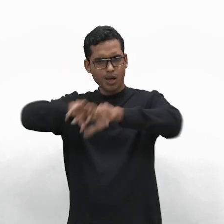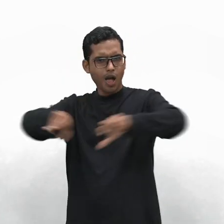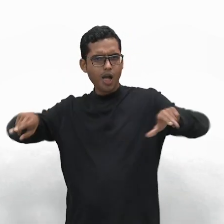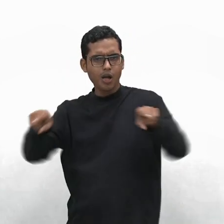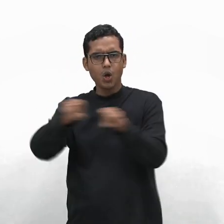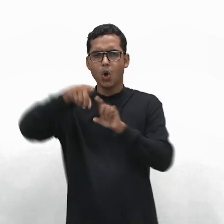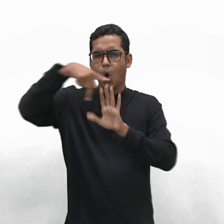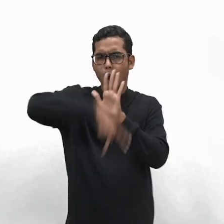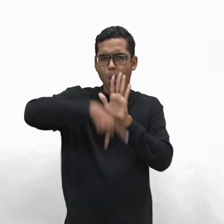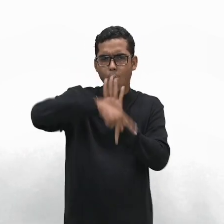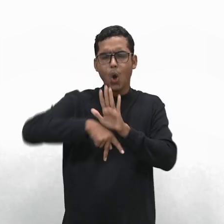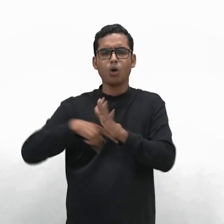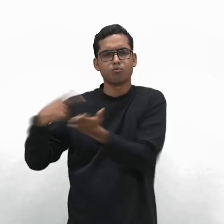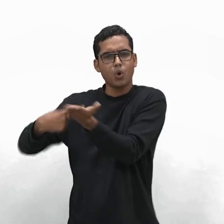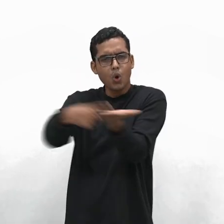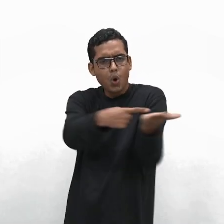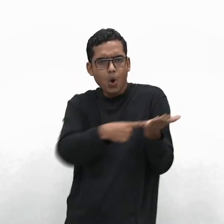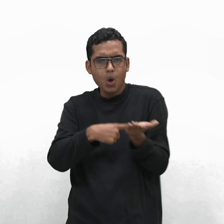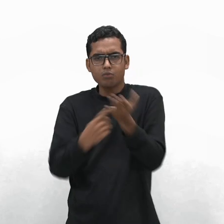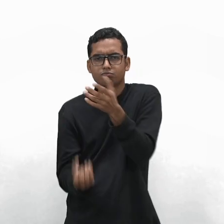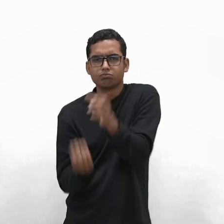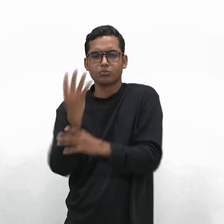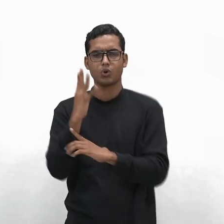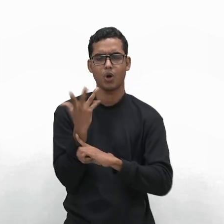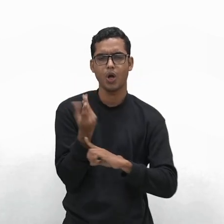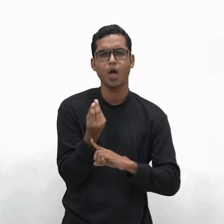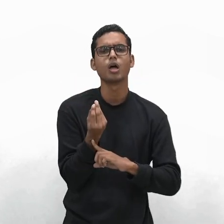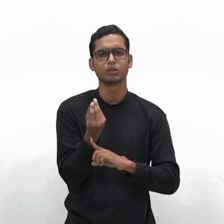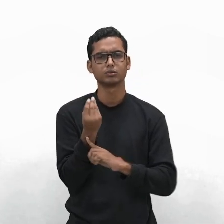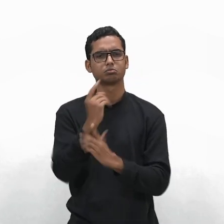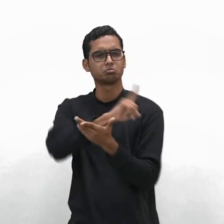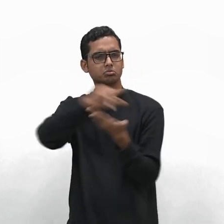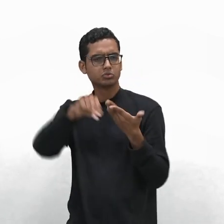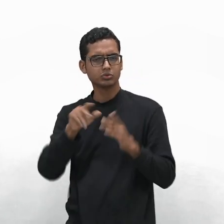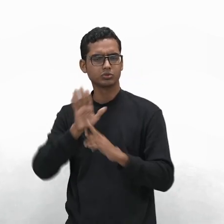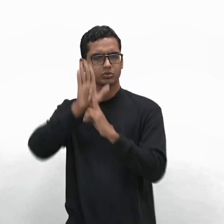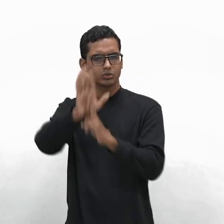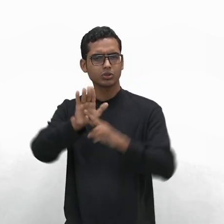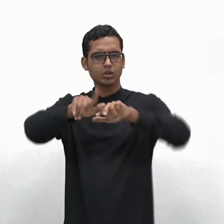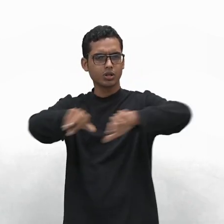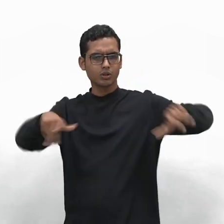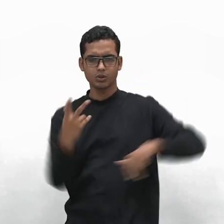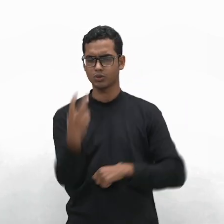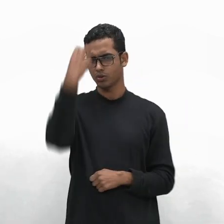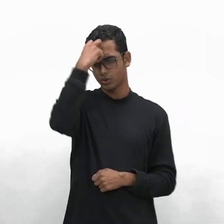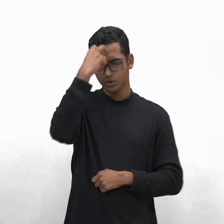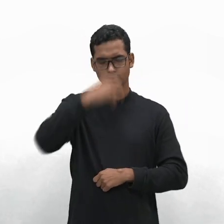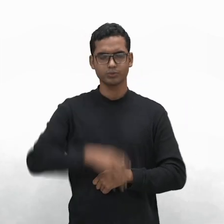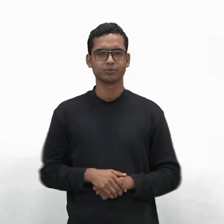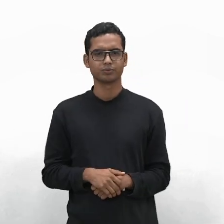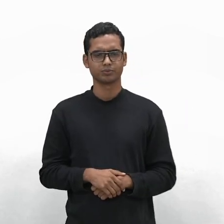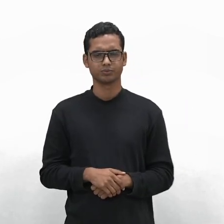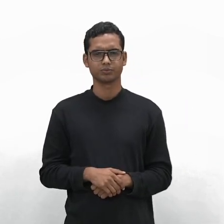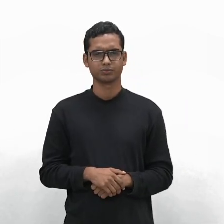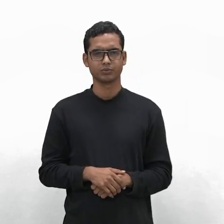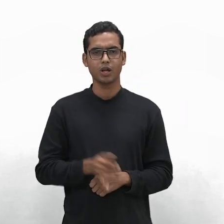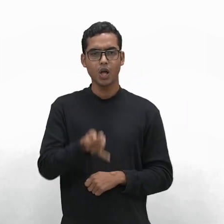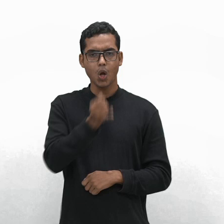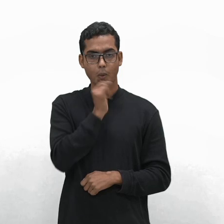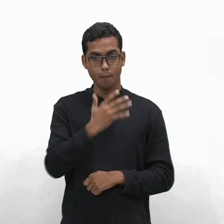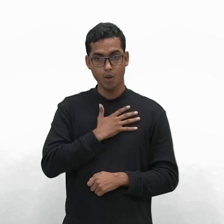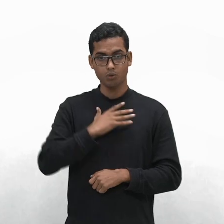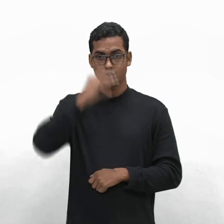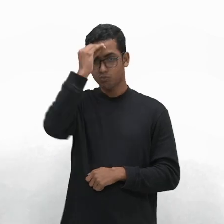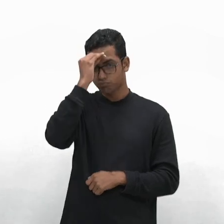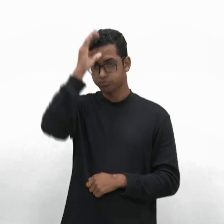em projetos colaborativos para criar obras que reflitam a diversidade cultural. Quando eu trago o meu